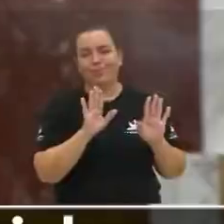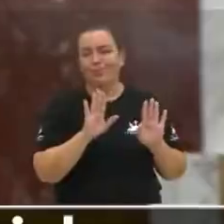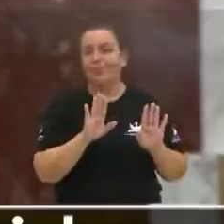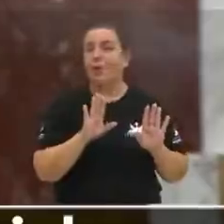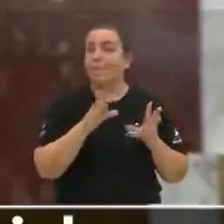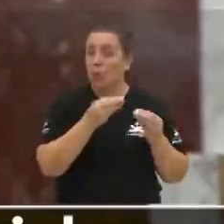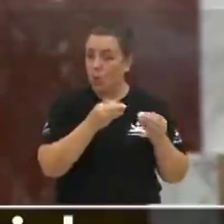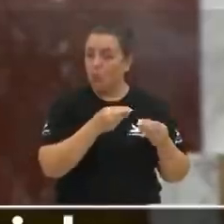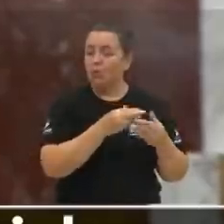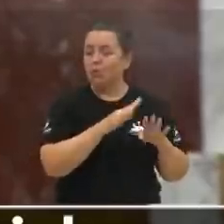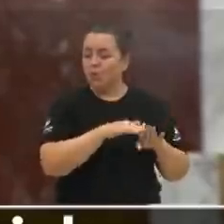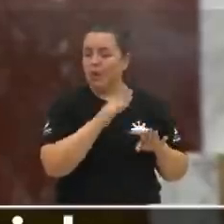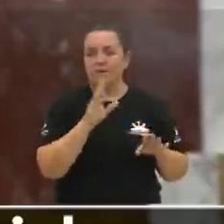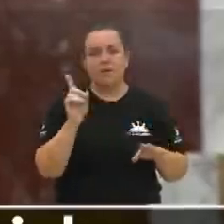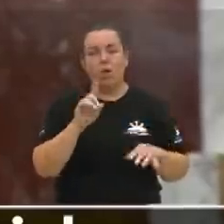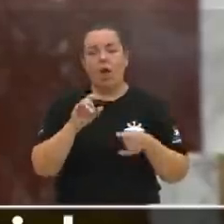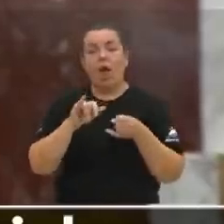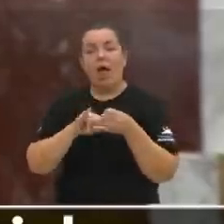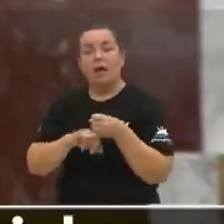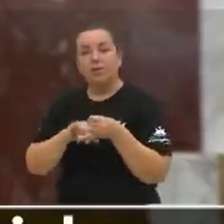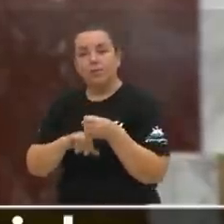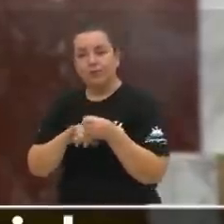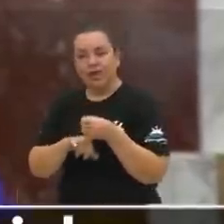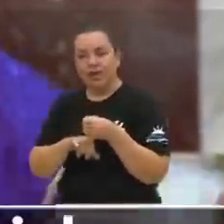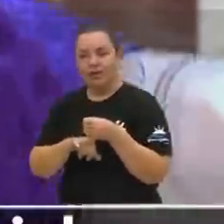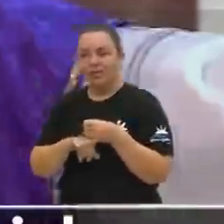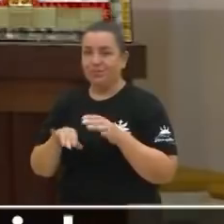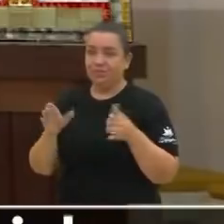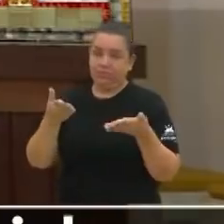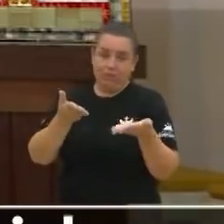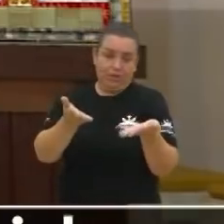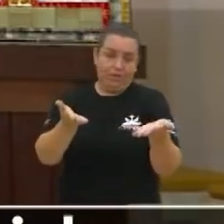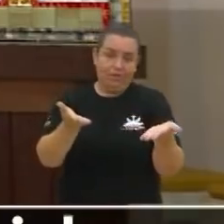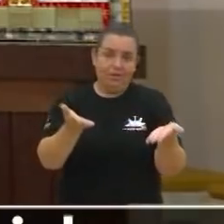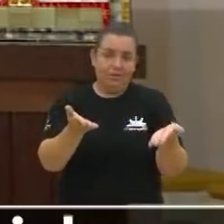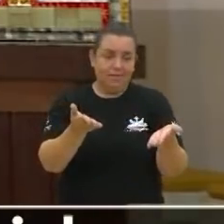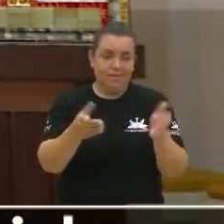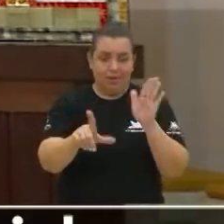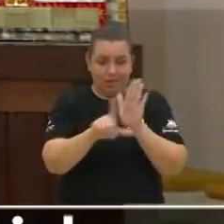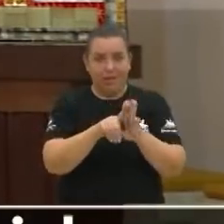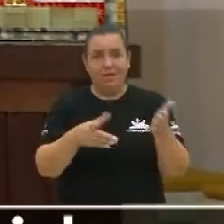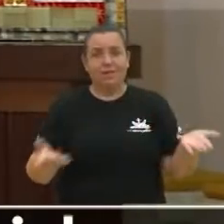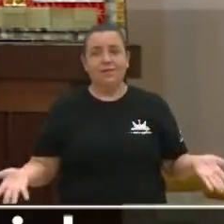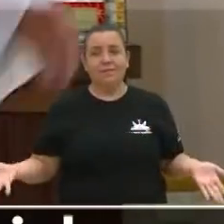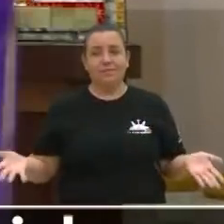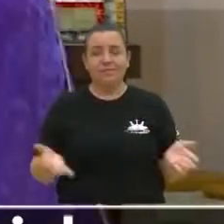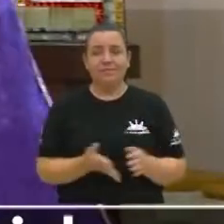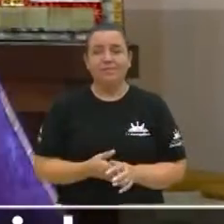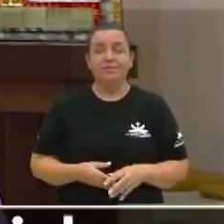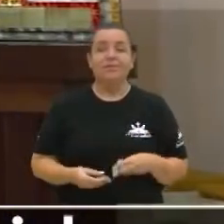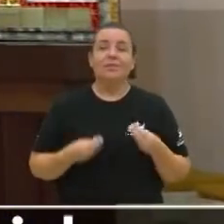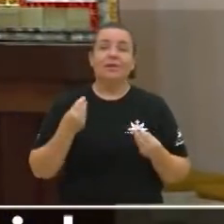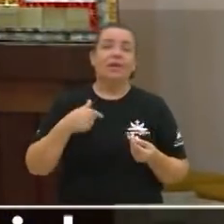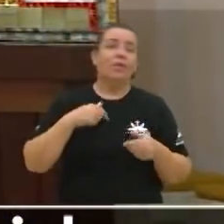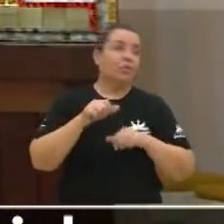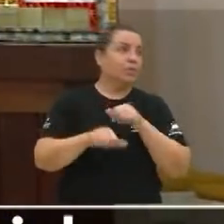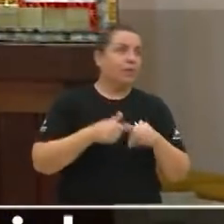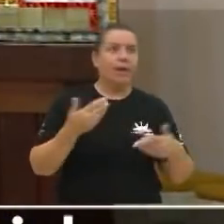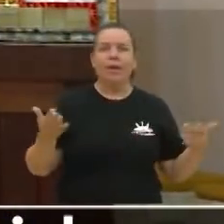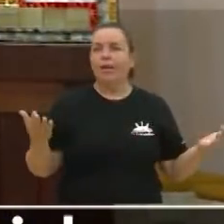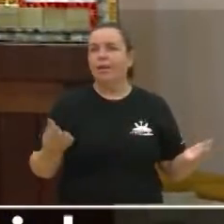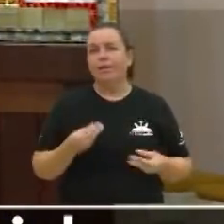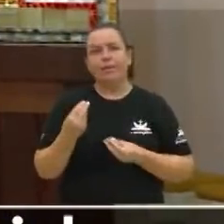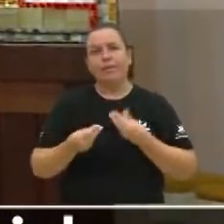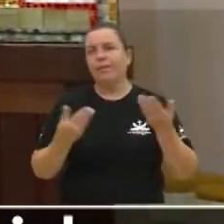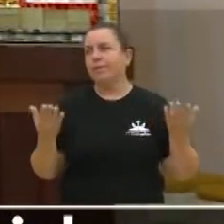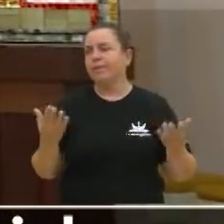cometa adultério e aqui e como é que eu vou mudar